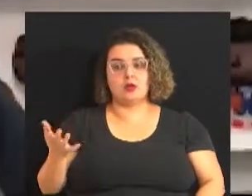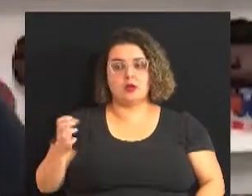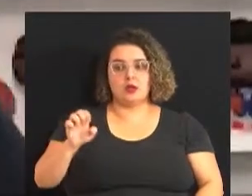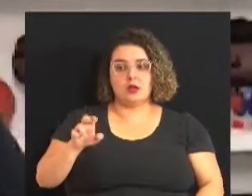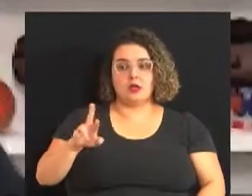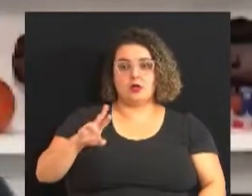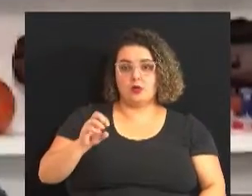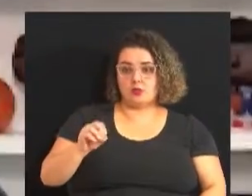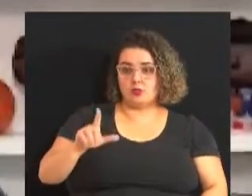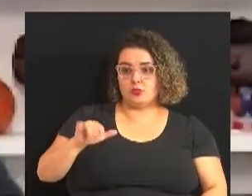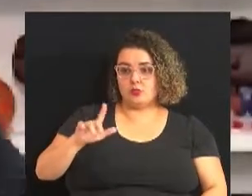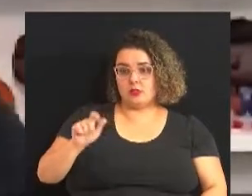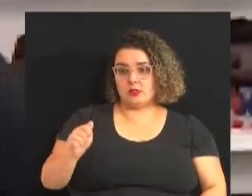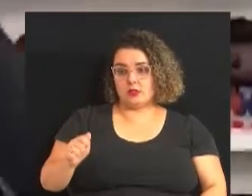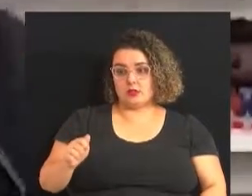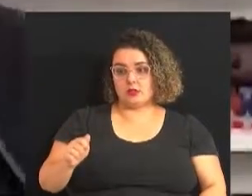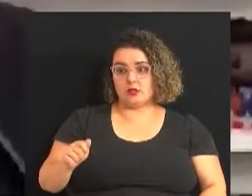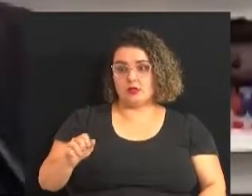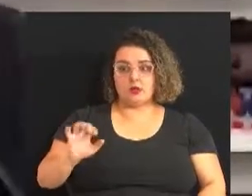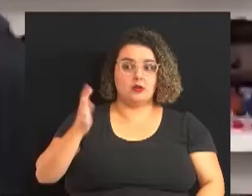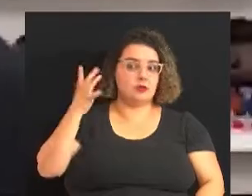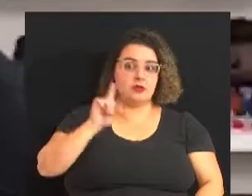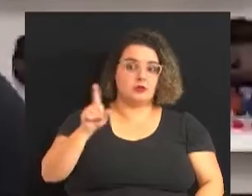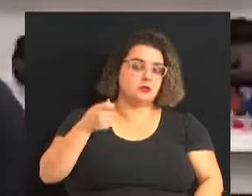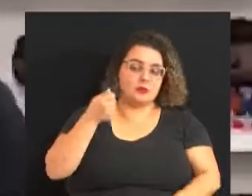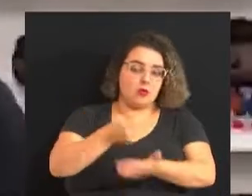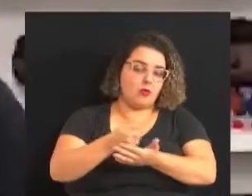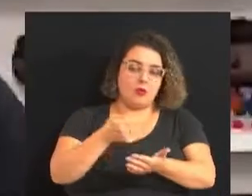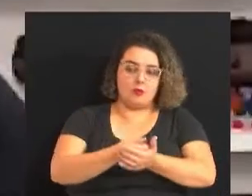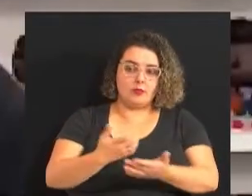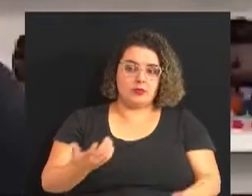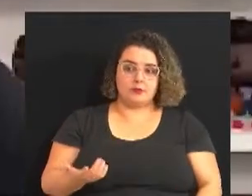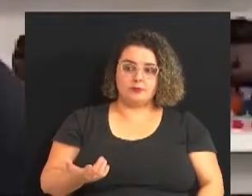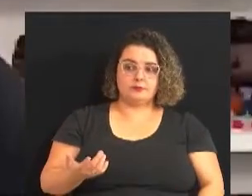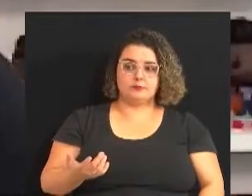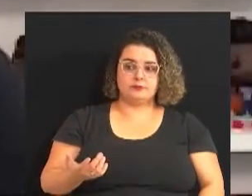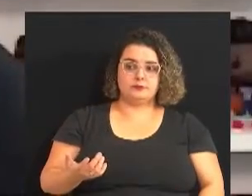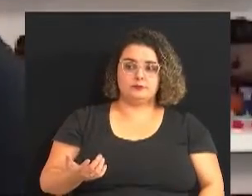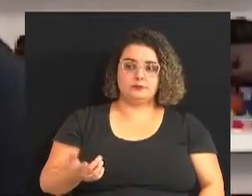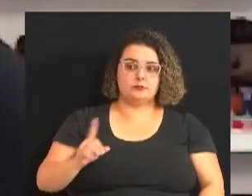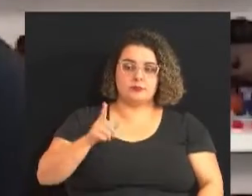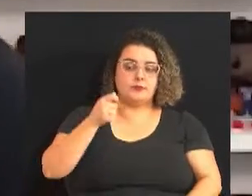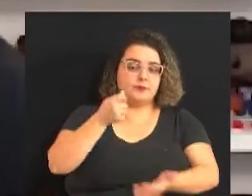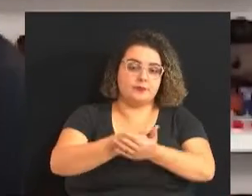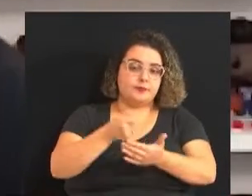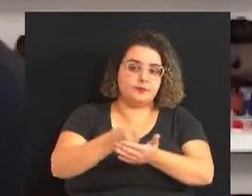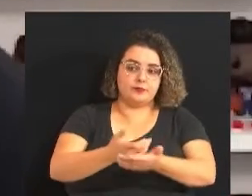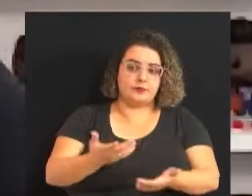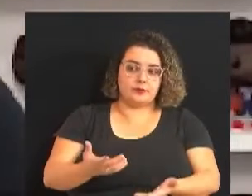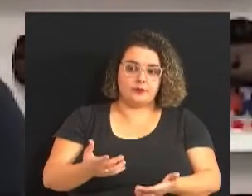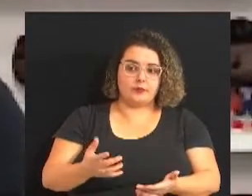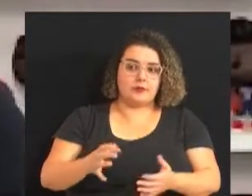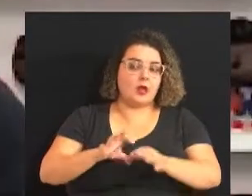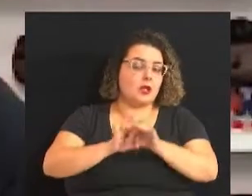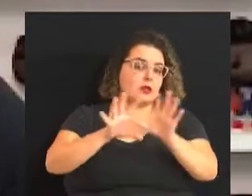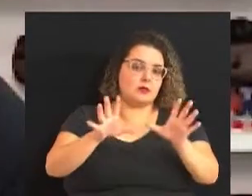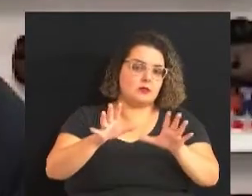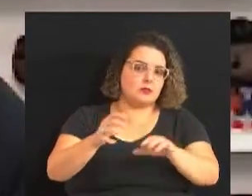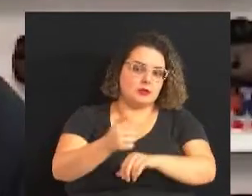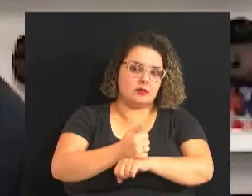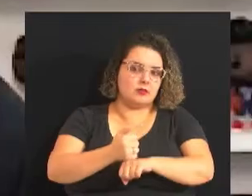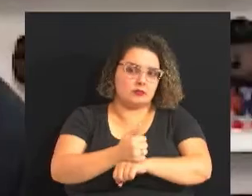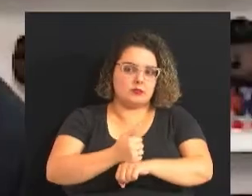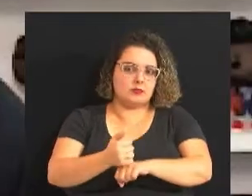não são obrigados os times de Euroliga não são obrigados a liberar os jogadores para os